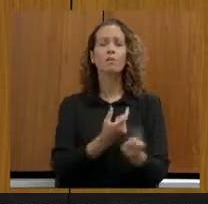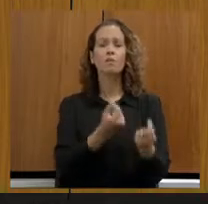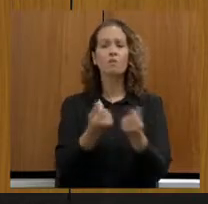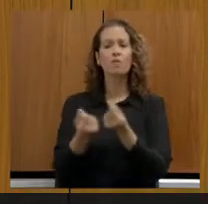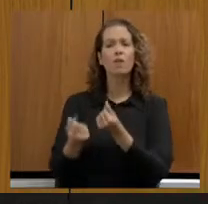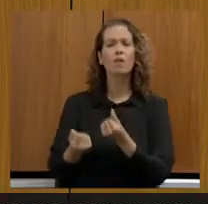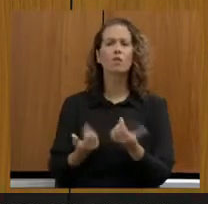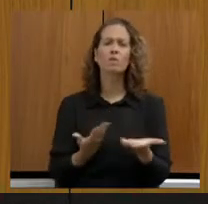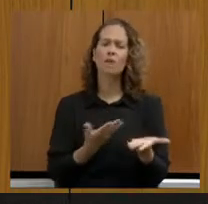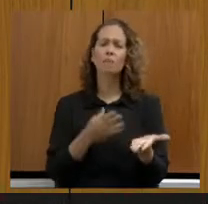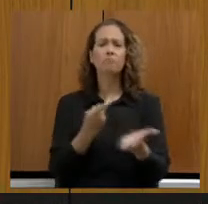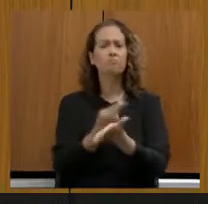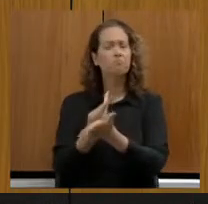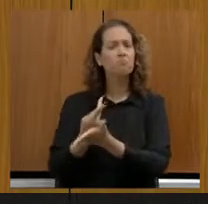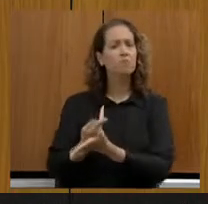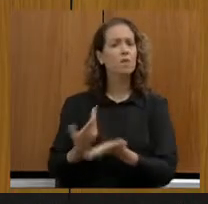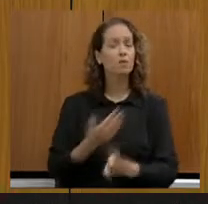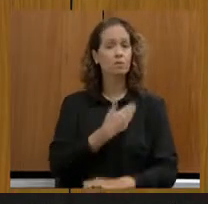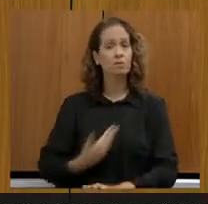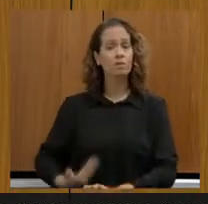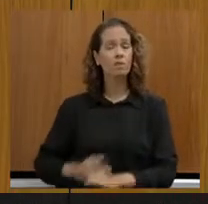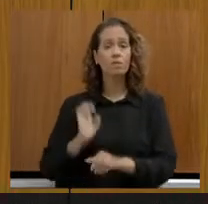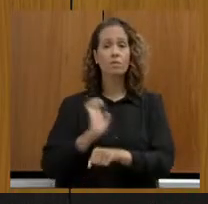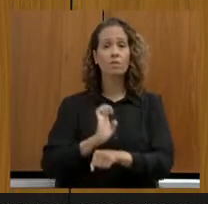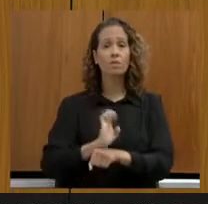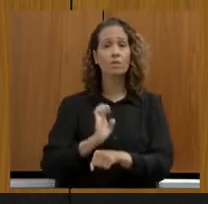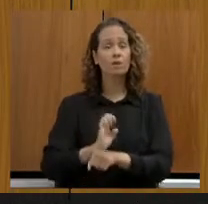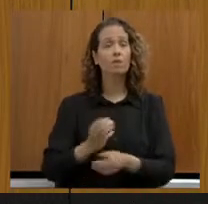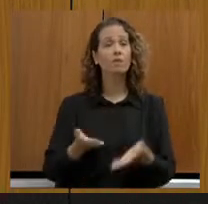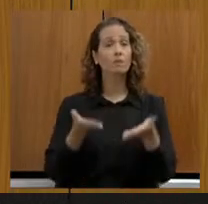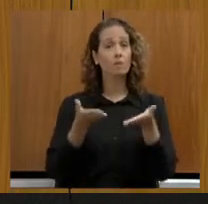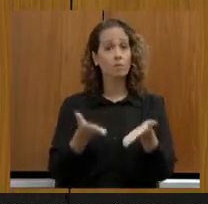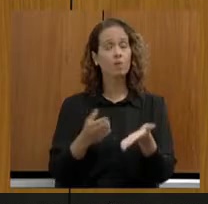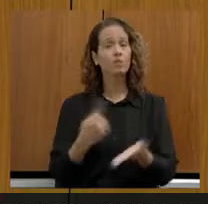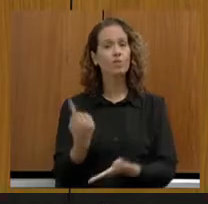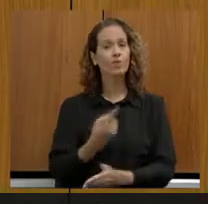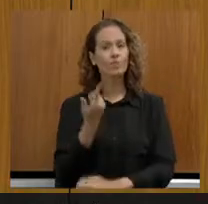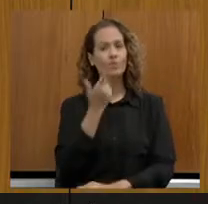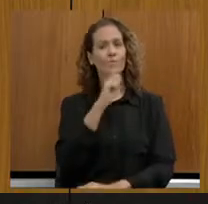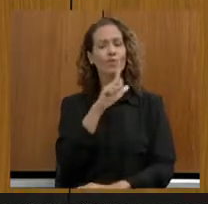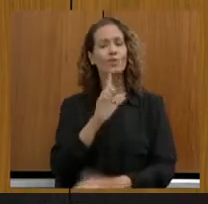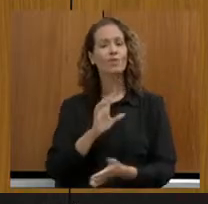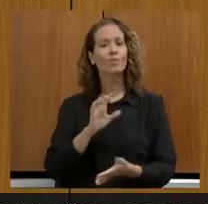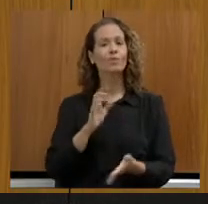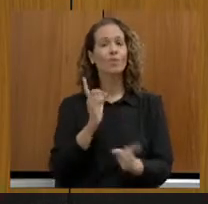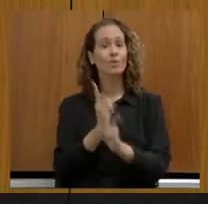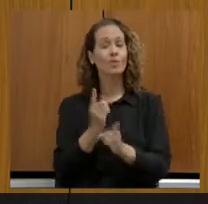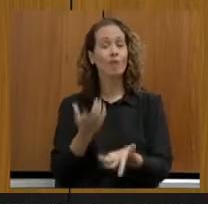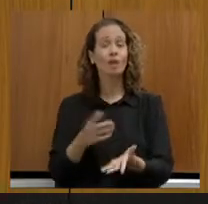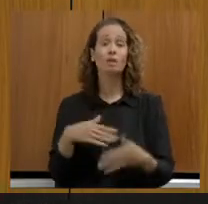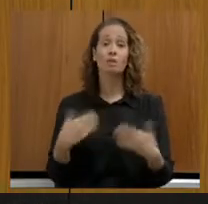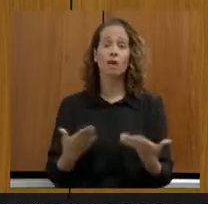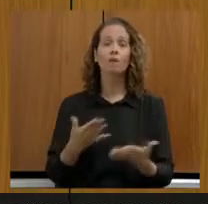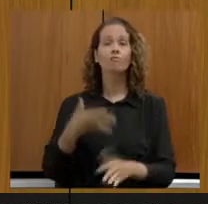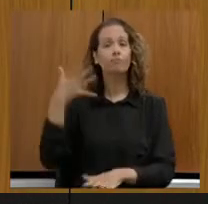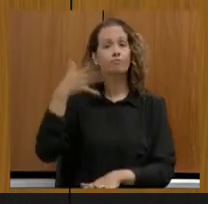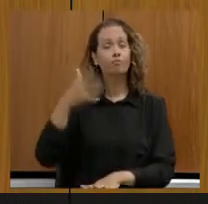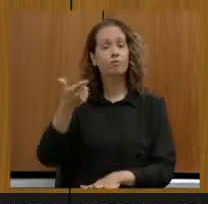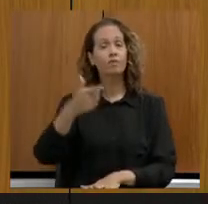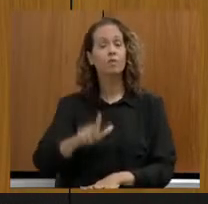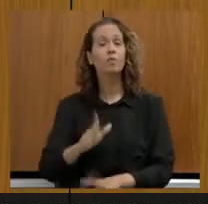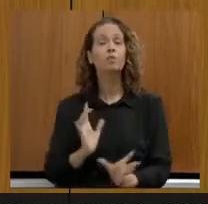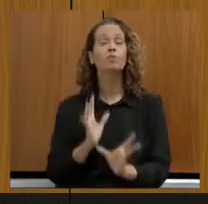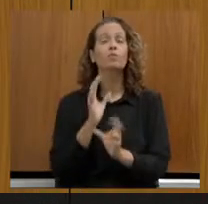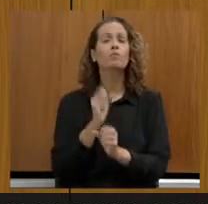publicados pelo governo do estado exatamente no diário eletrônico que nós localizamos por isso eu estou retificando a minha fala o